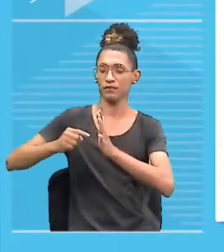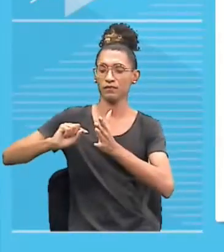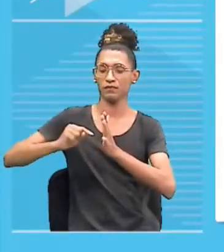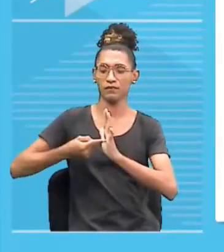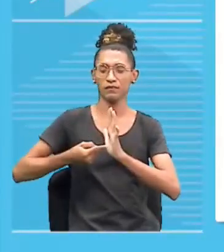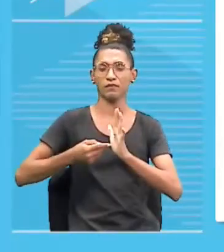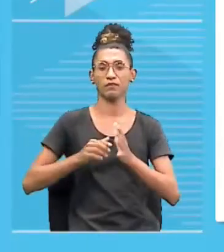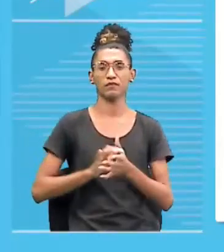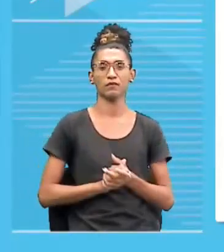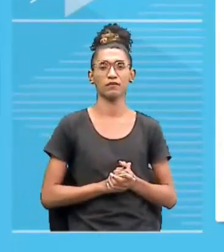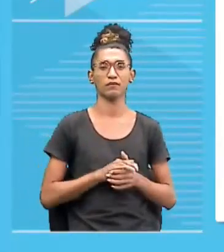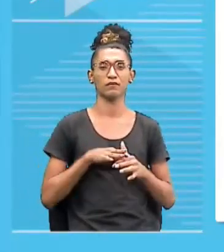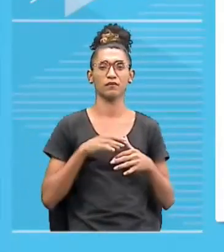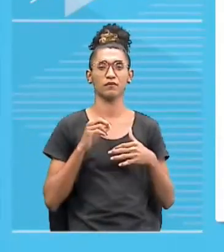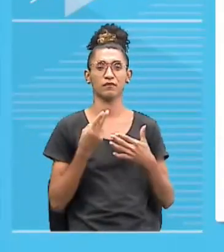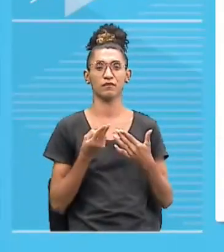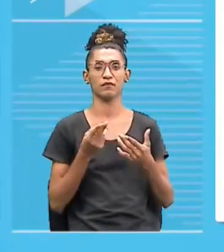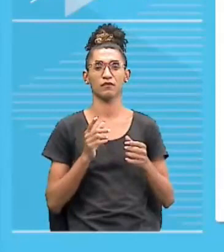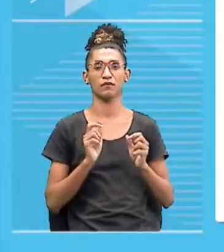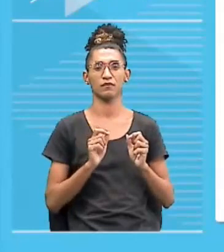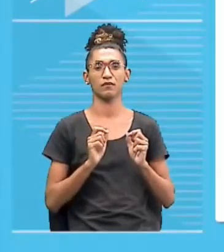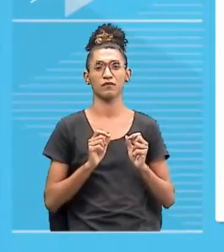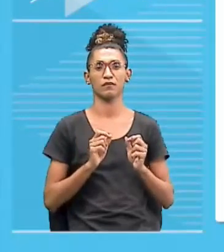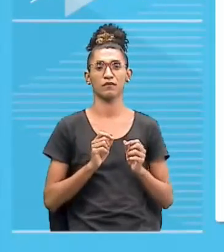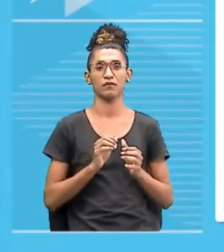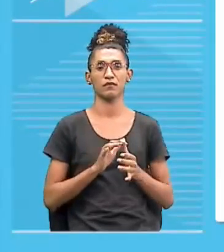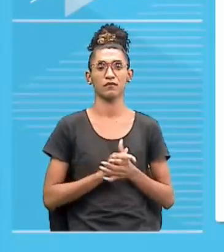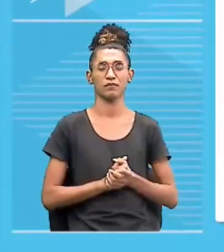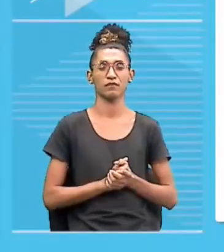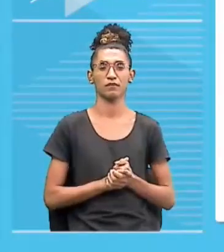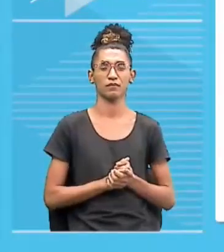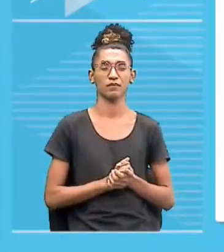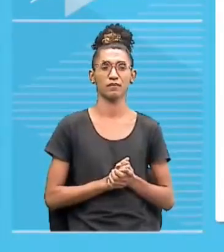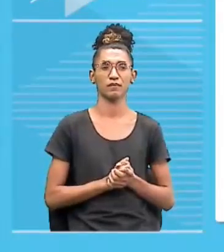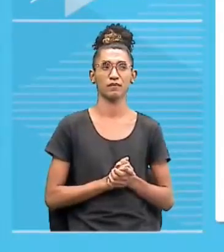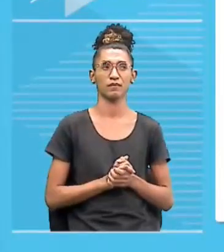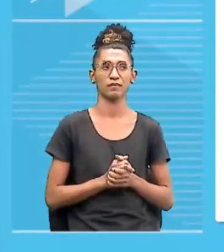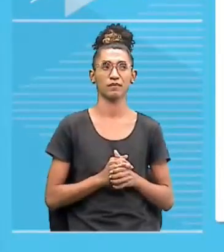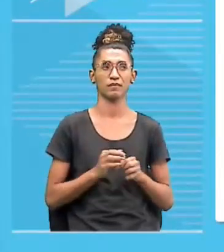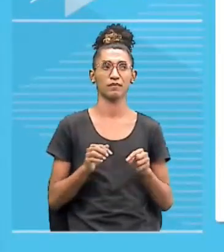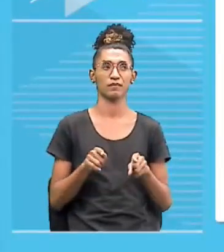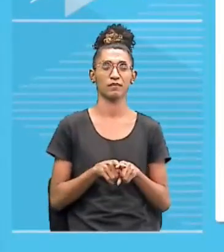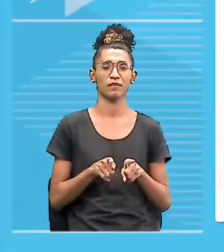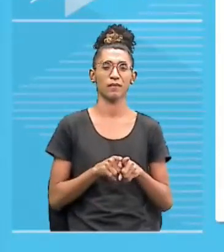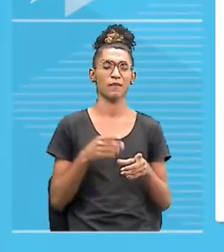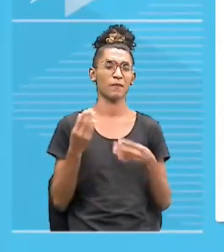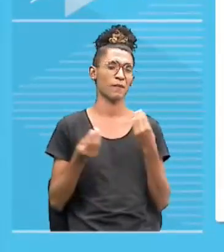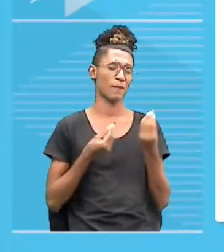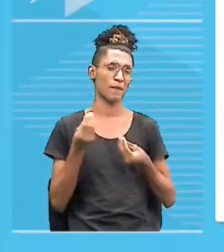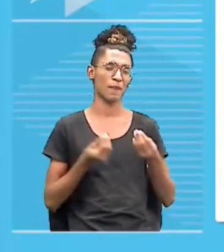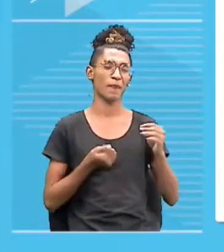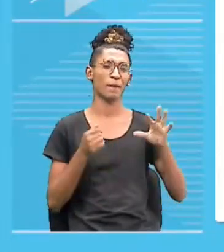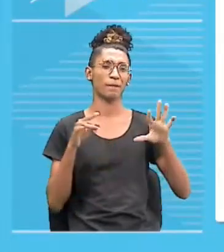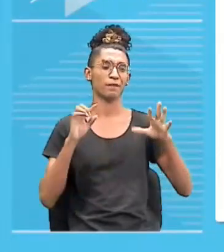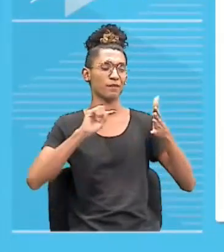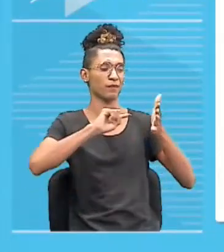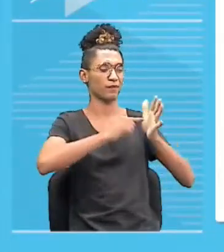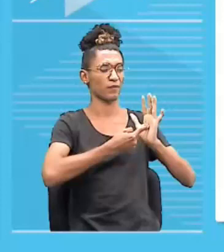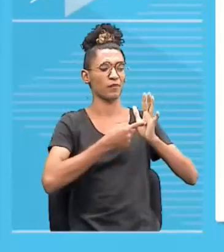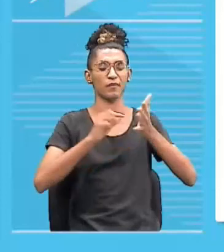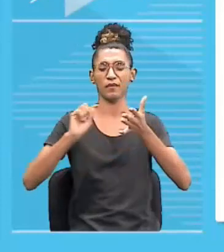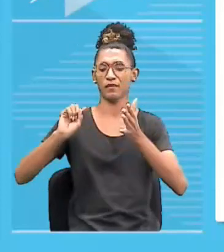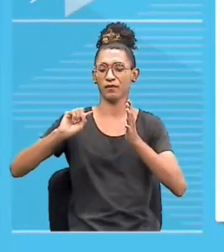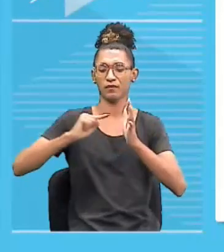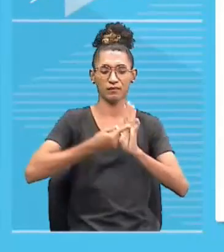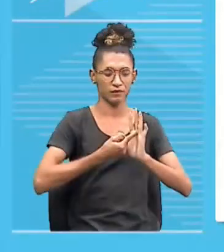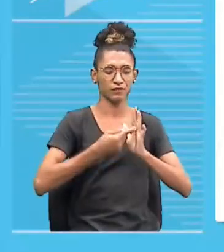Apertando parafusos, colocando partes, é, é, como se fosse quebra-cabeças, né? Uma pecinha